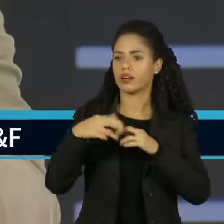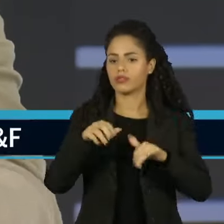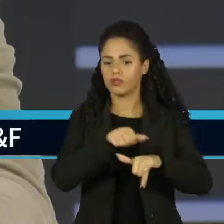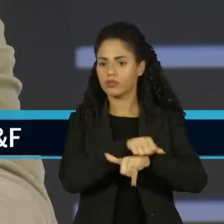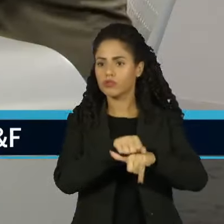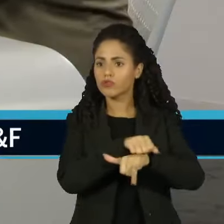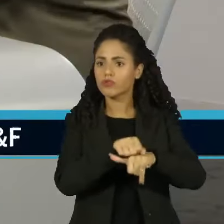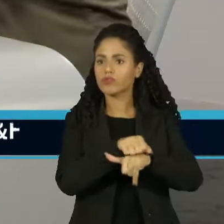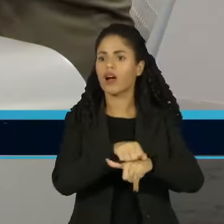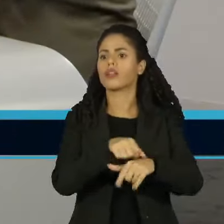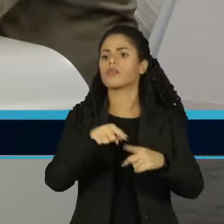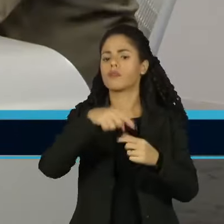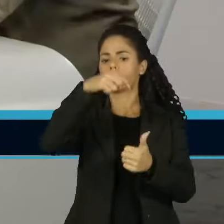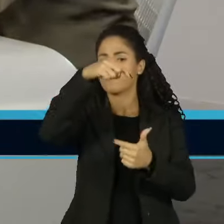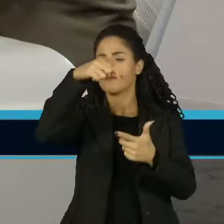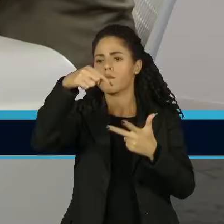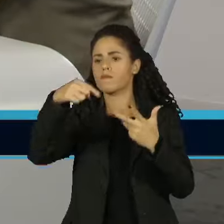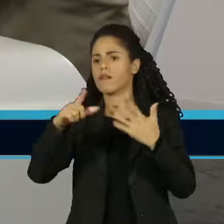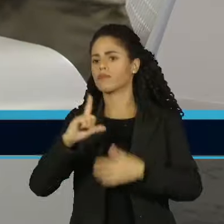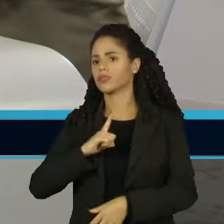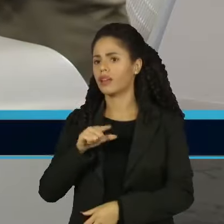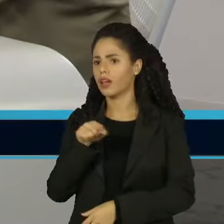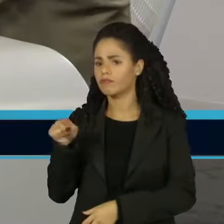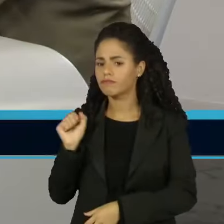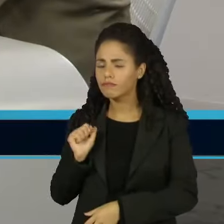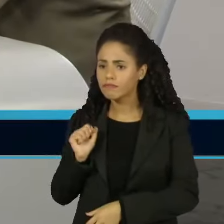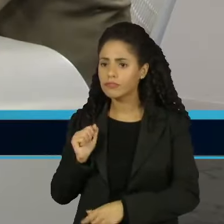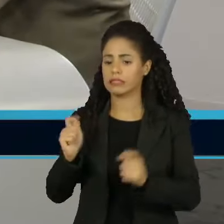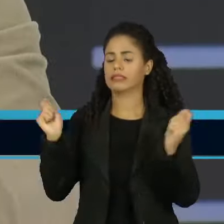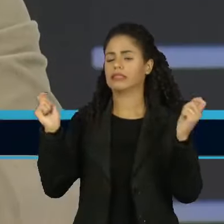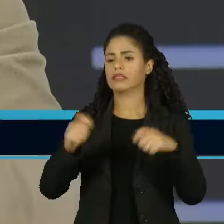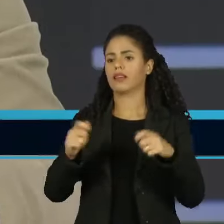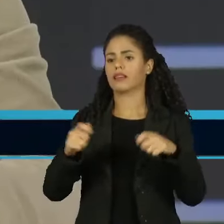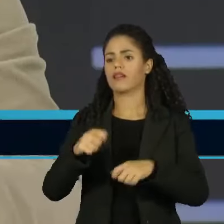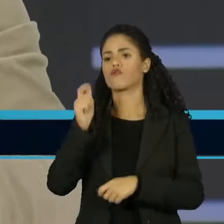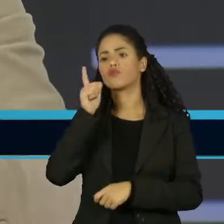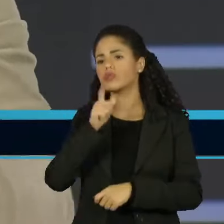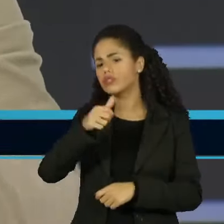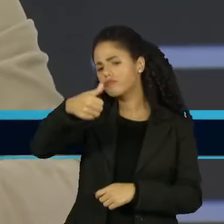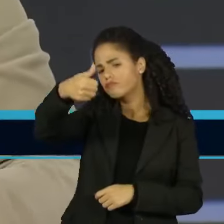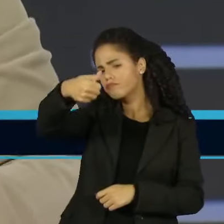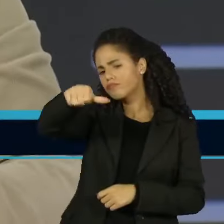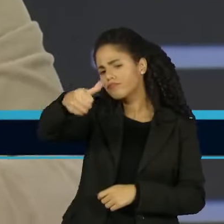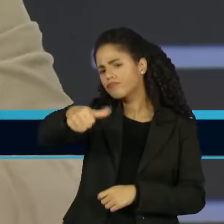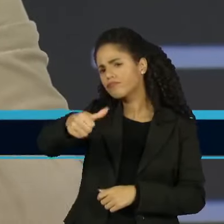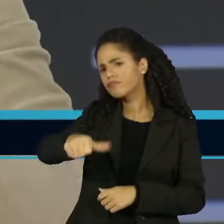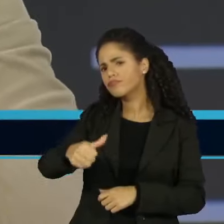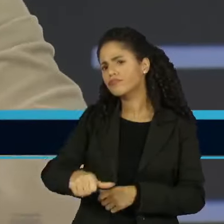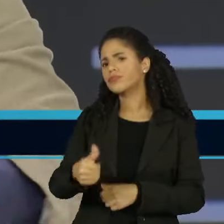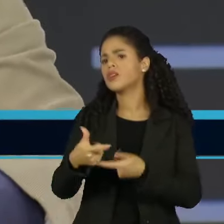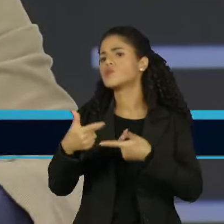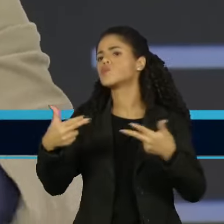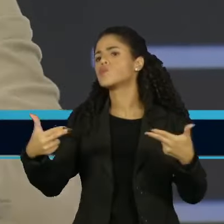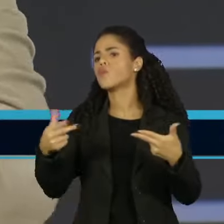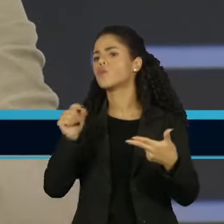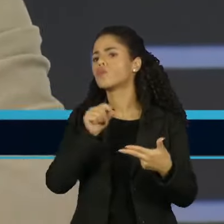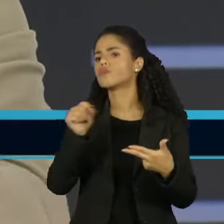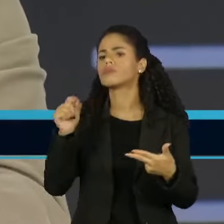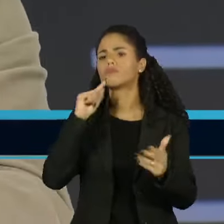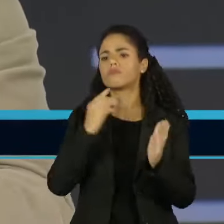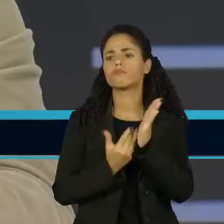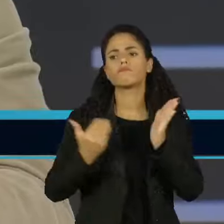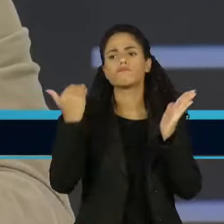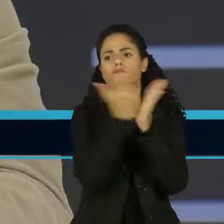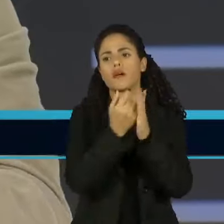e as suas impropriedades, que por conta disso, então, é possível avaliar em algumas questões específicas os exageros que precisam